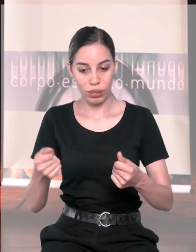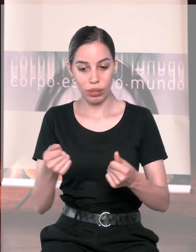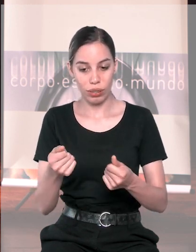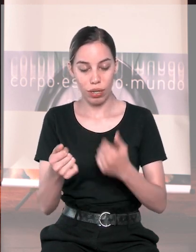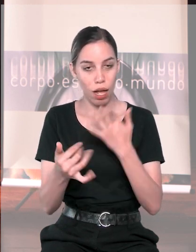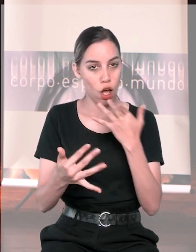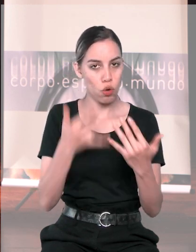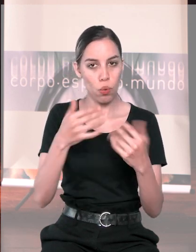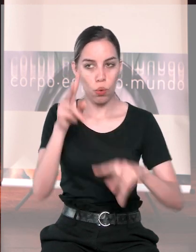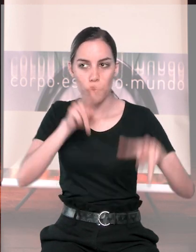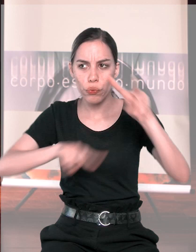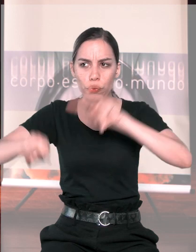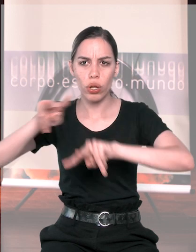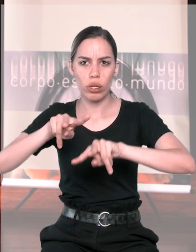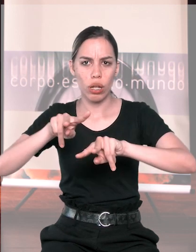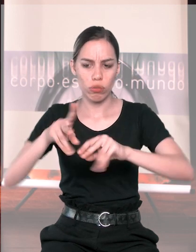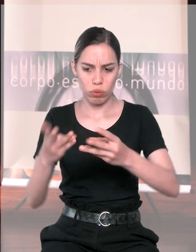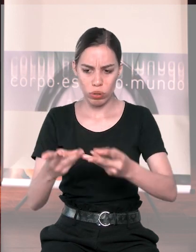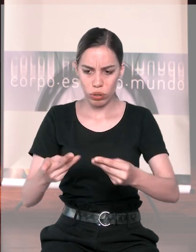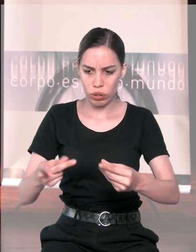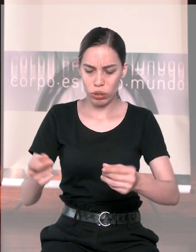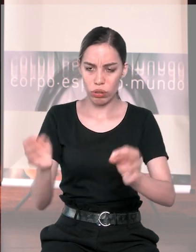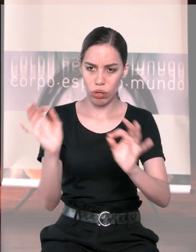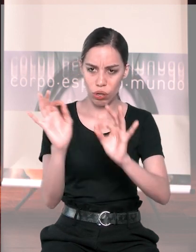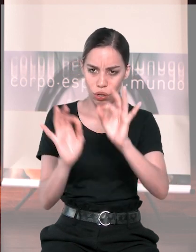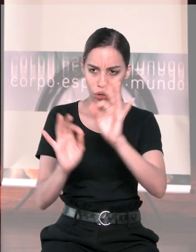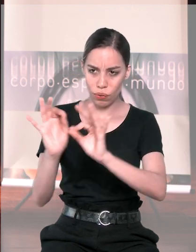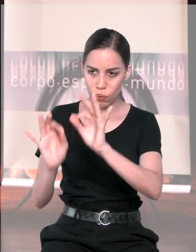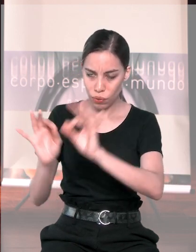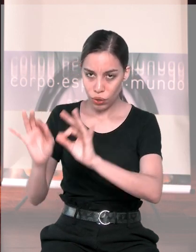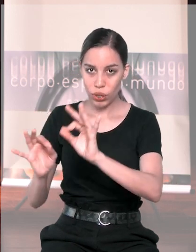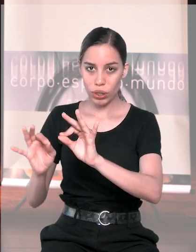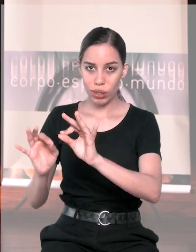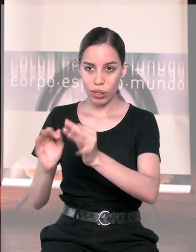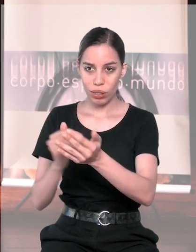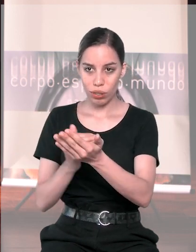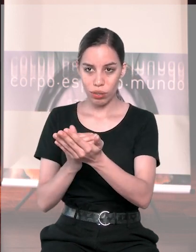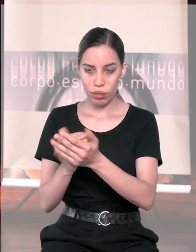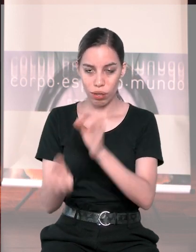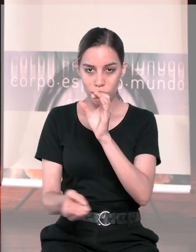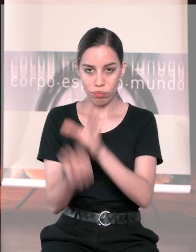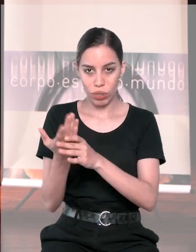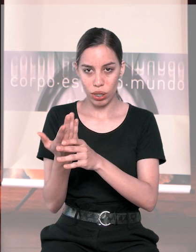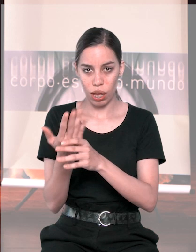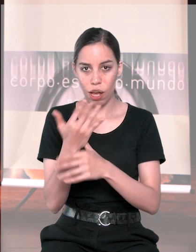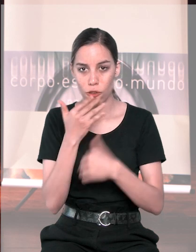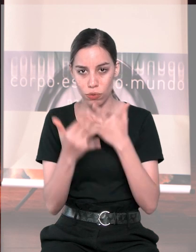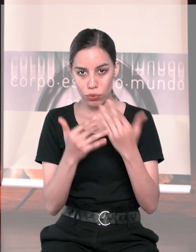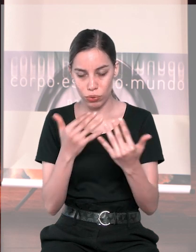aos poucos, o próprio sensível ele vai se organizando e se estruturando e construindo o sistema de